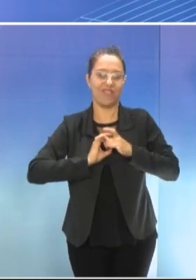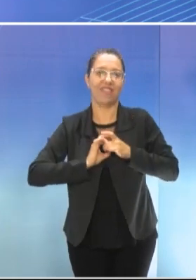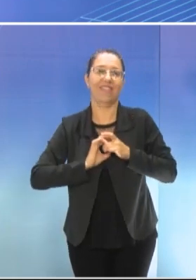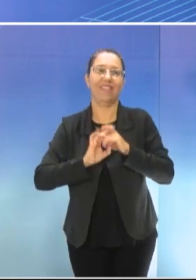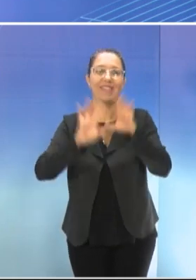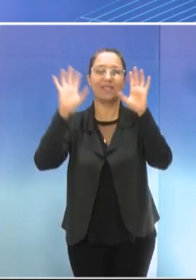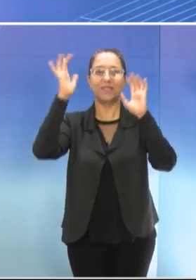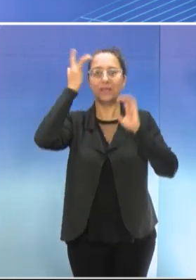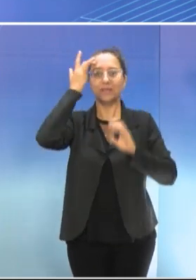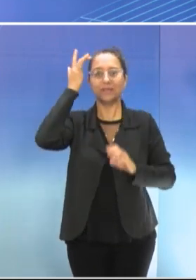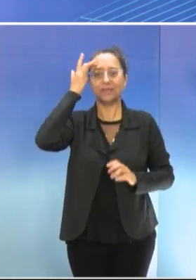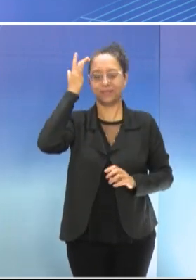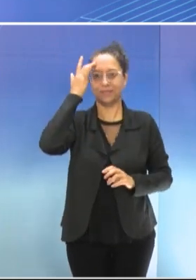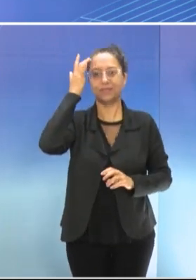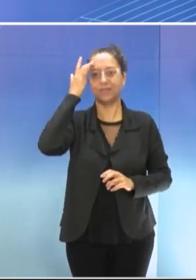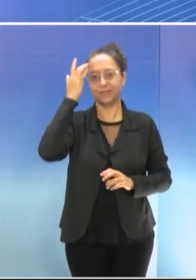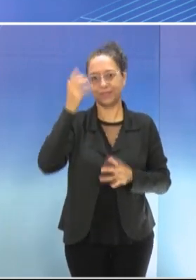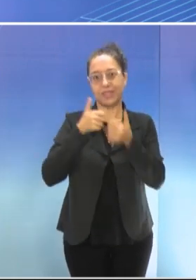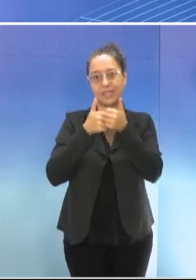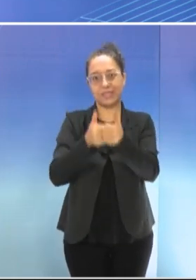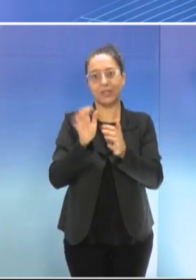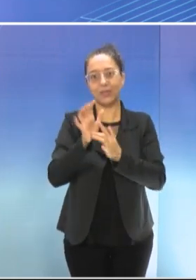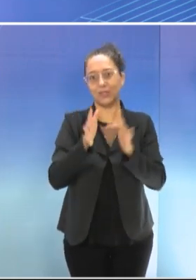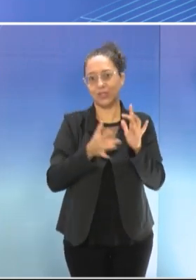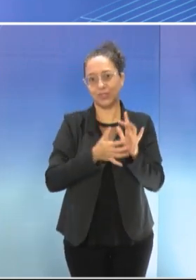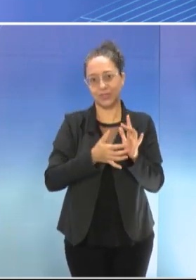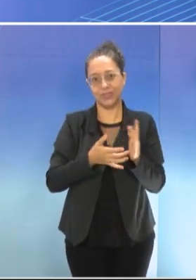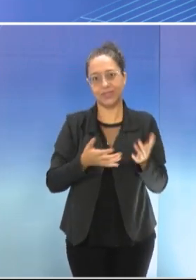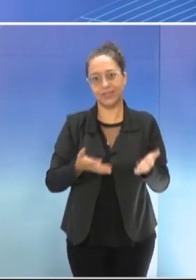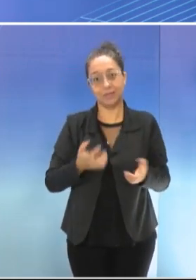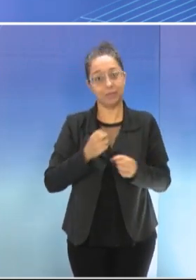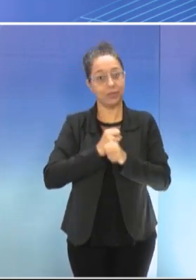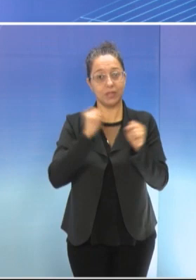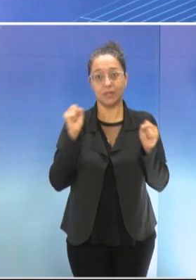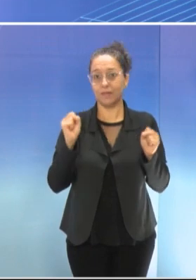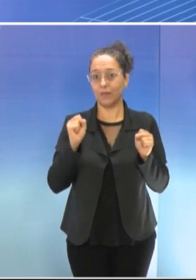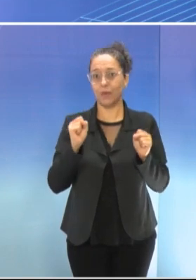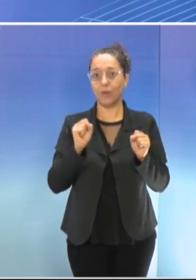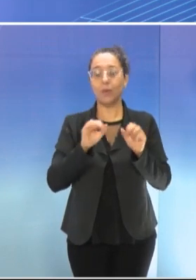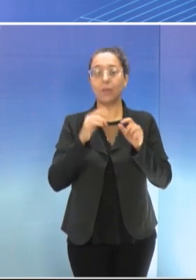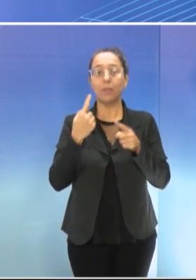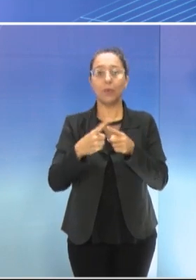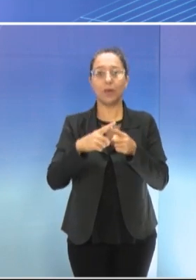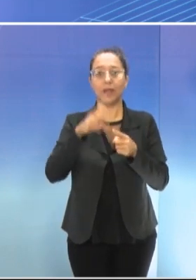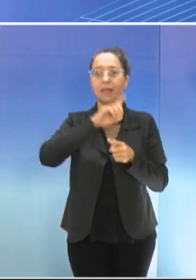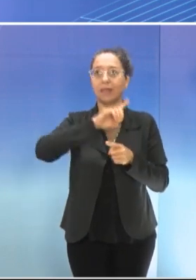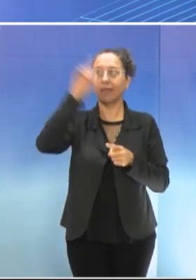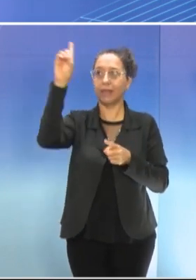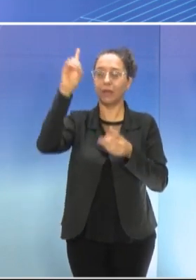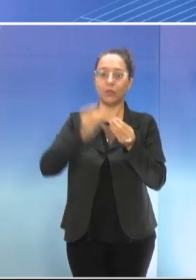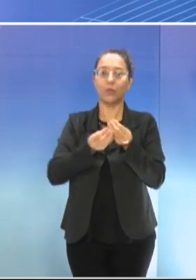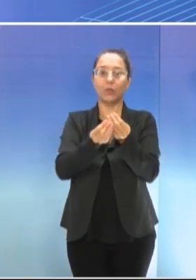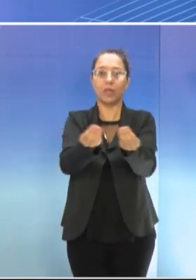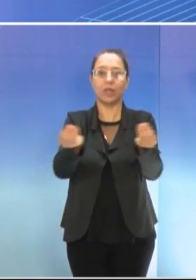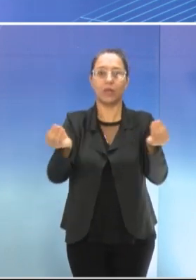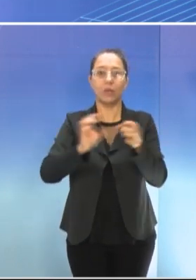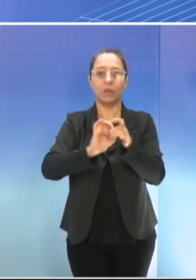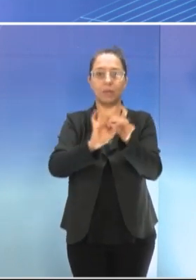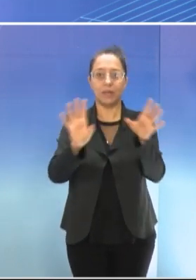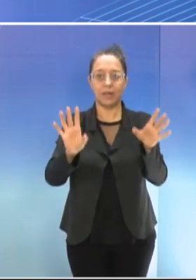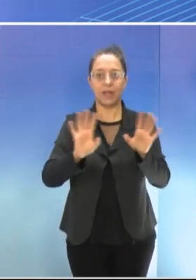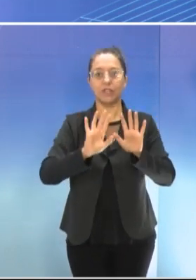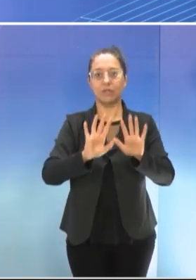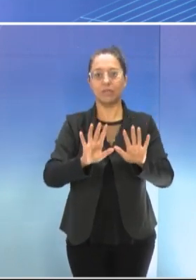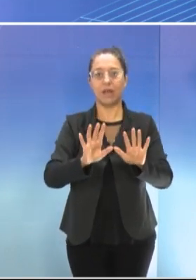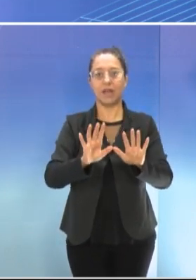ser autônomo moral cristão, tá? Porque o livre-arbítrio, apesar de Deus ter te dado, ele não